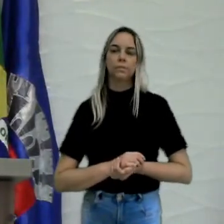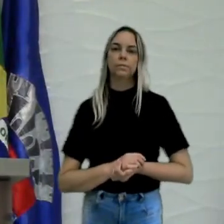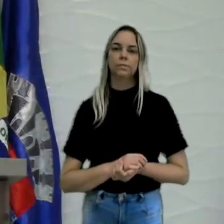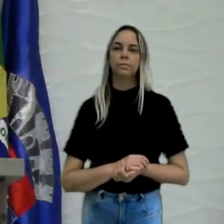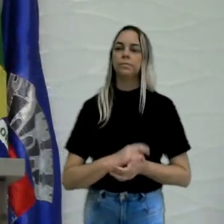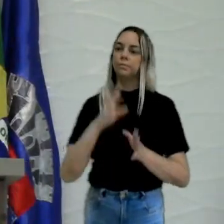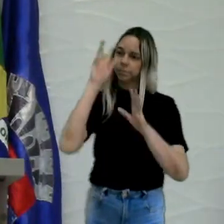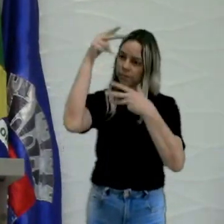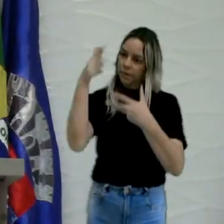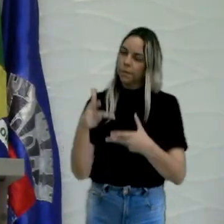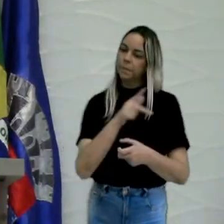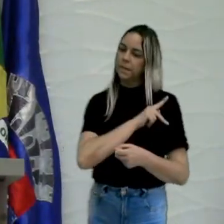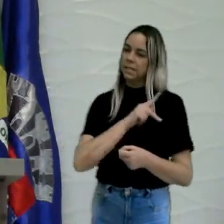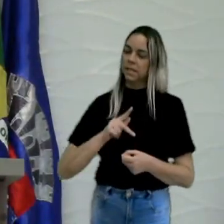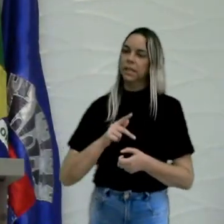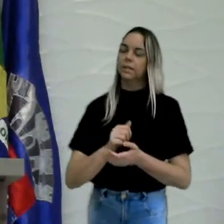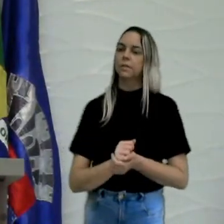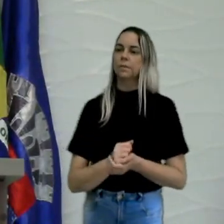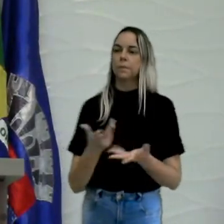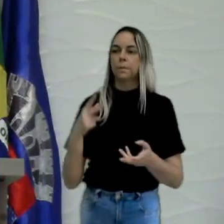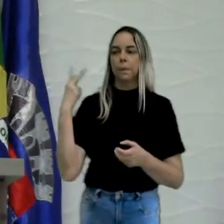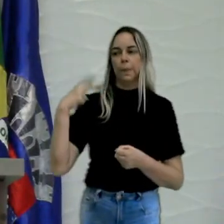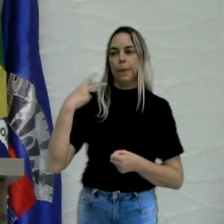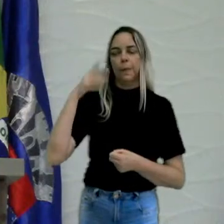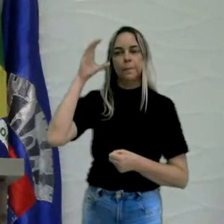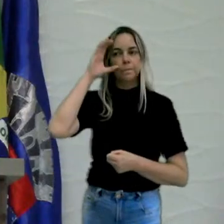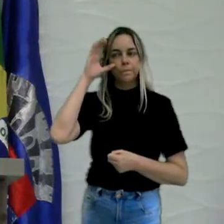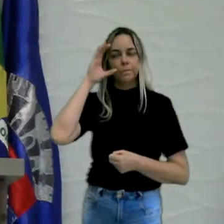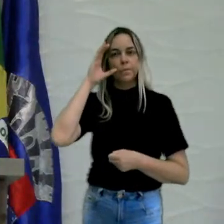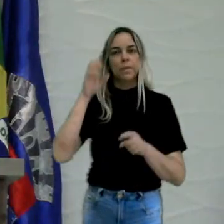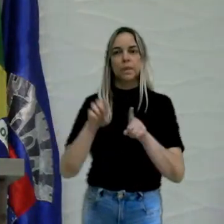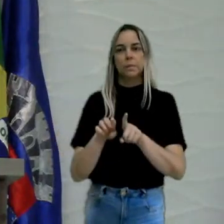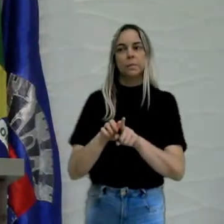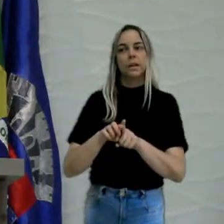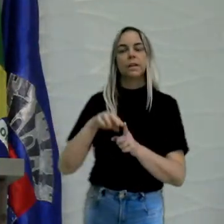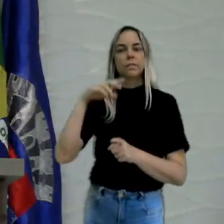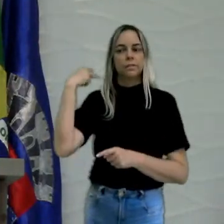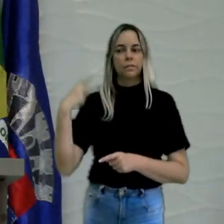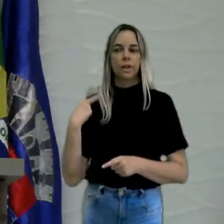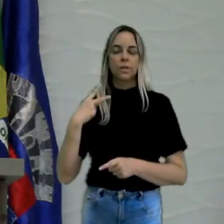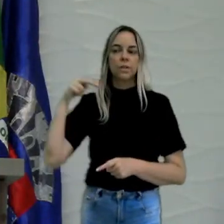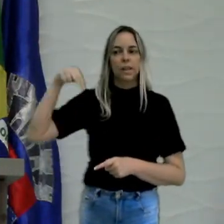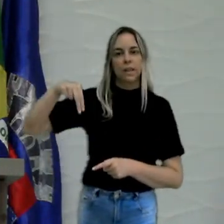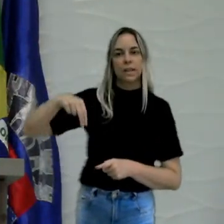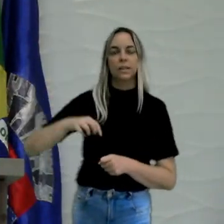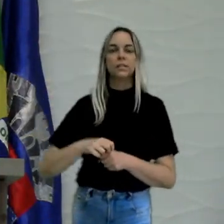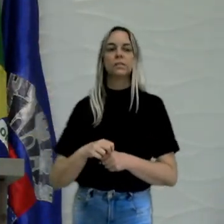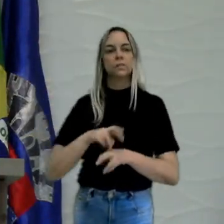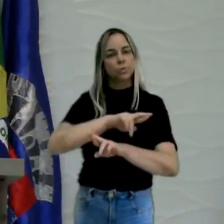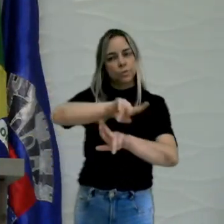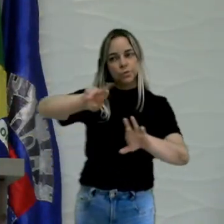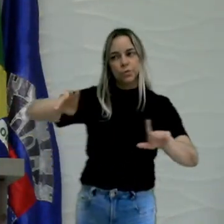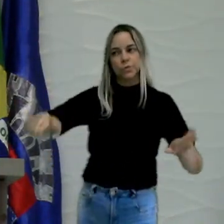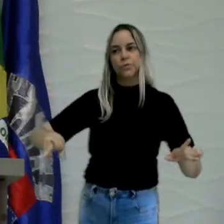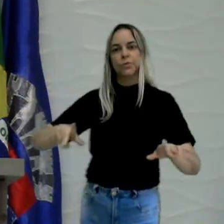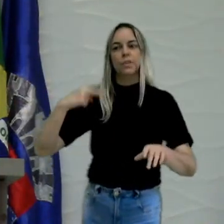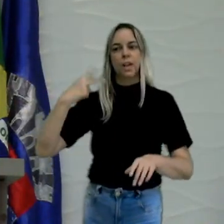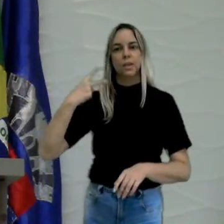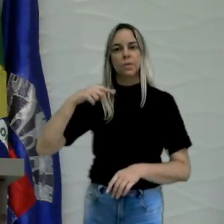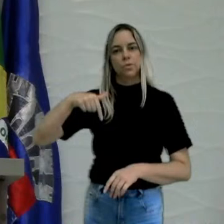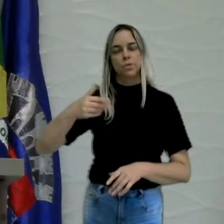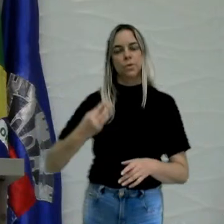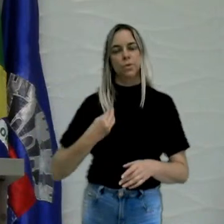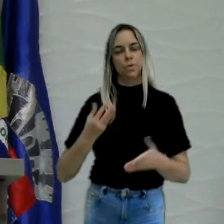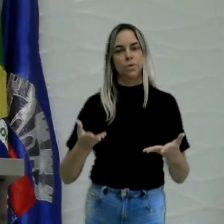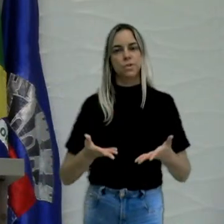Senhora presidente, vereadora Cícera, vereadora Neide, vereadores aqui,